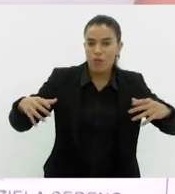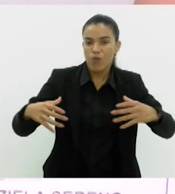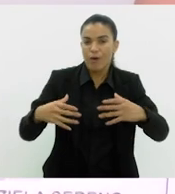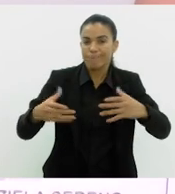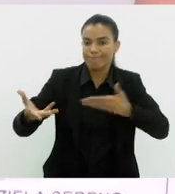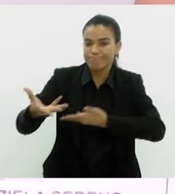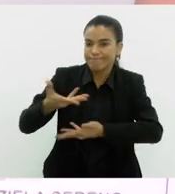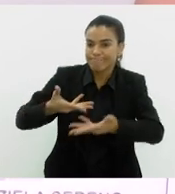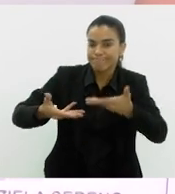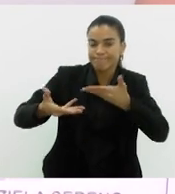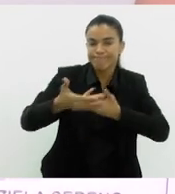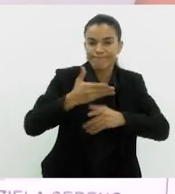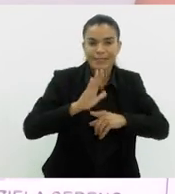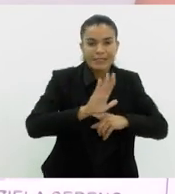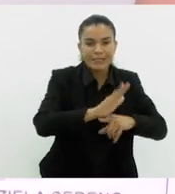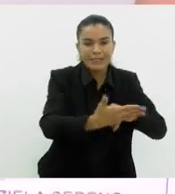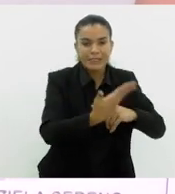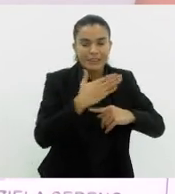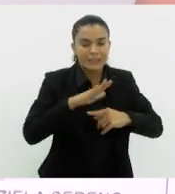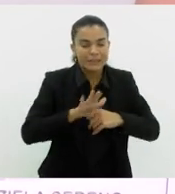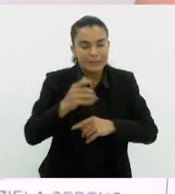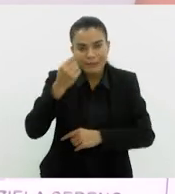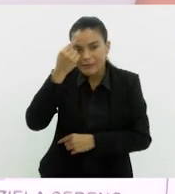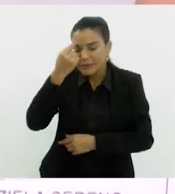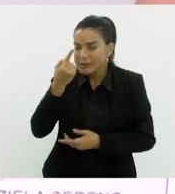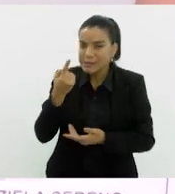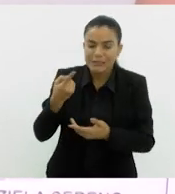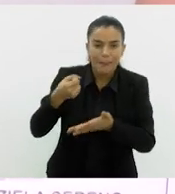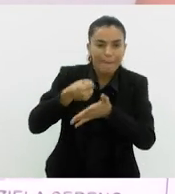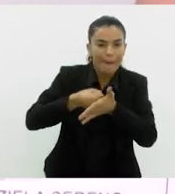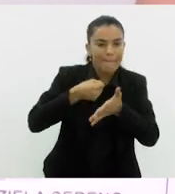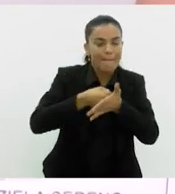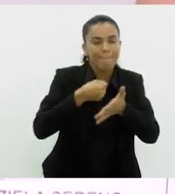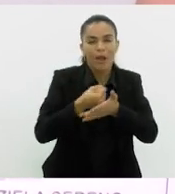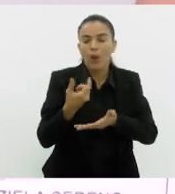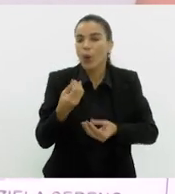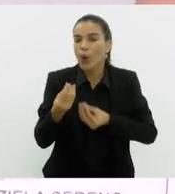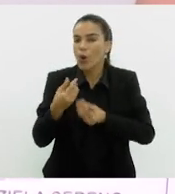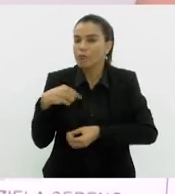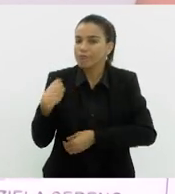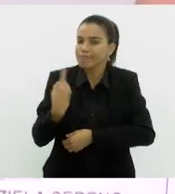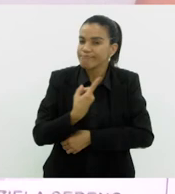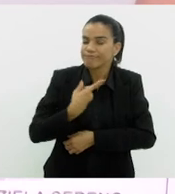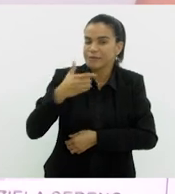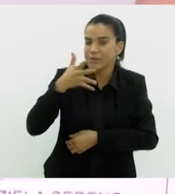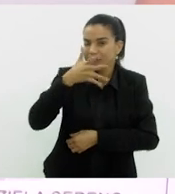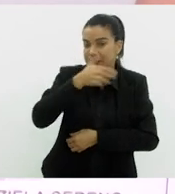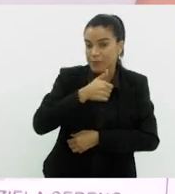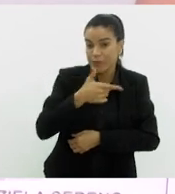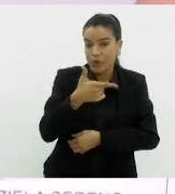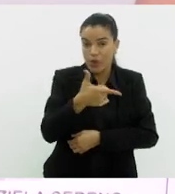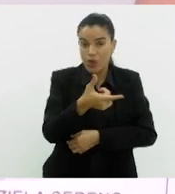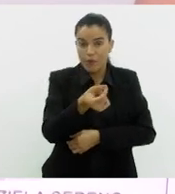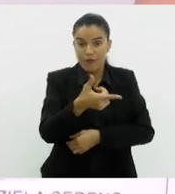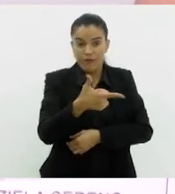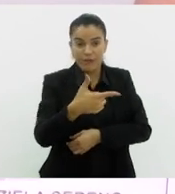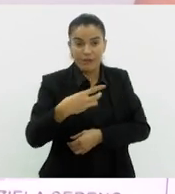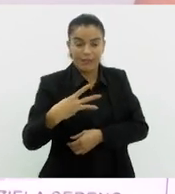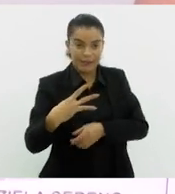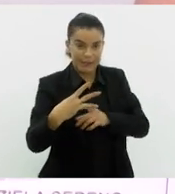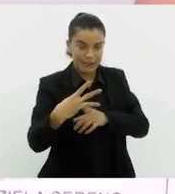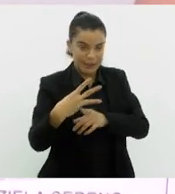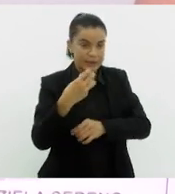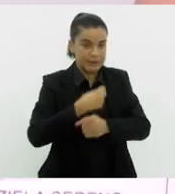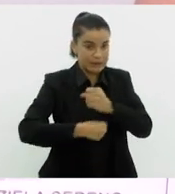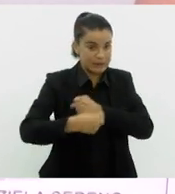se ajudar e de pensar coletivamente como que a gente ia se salvar. E aí, quando dá no ano de 2023,